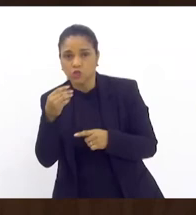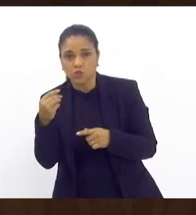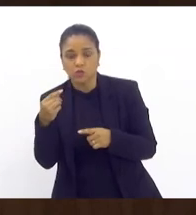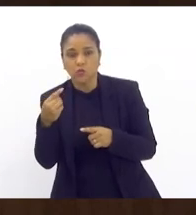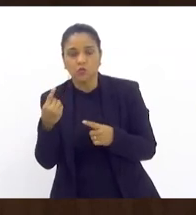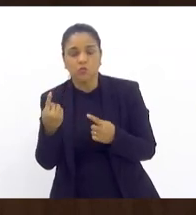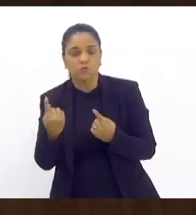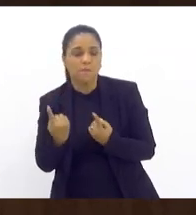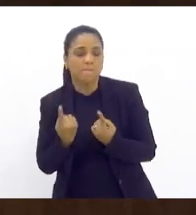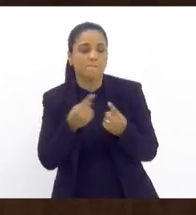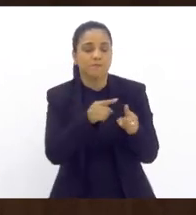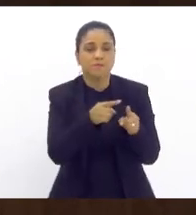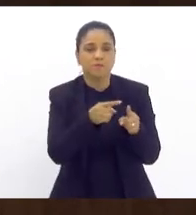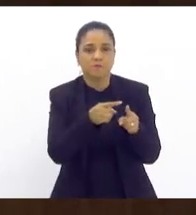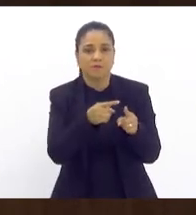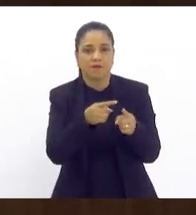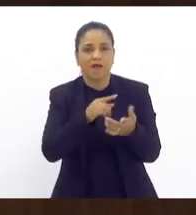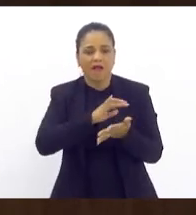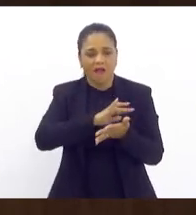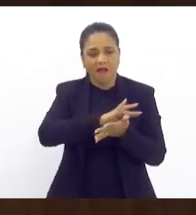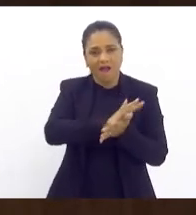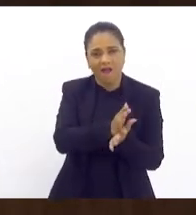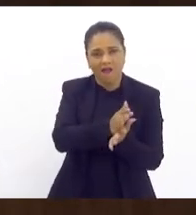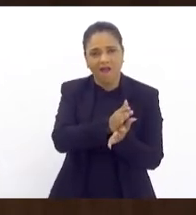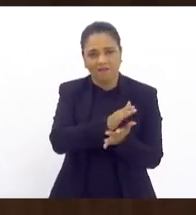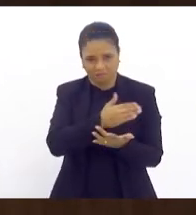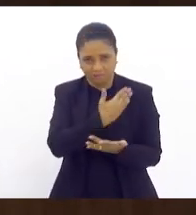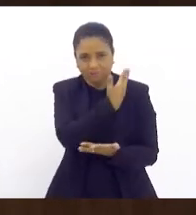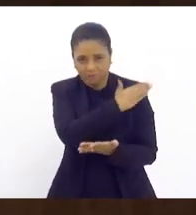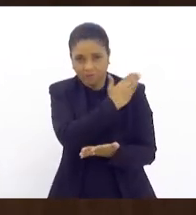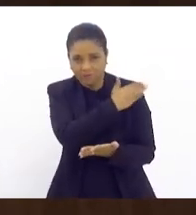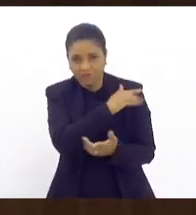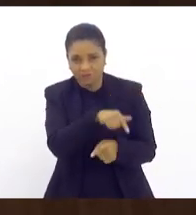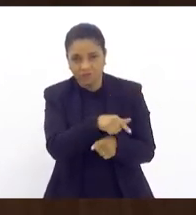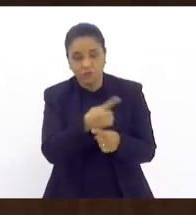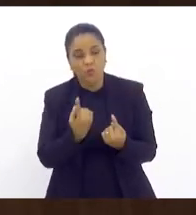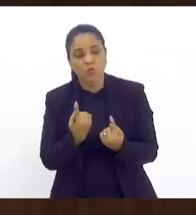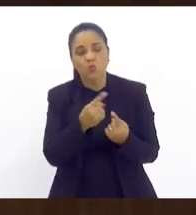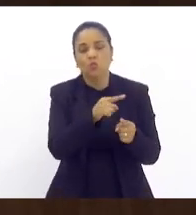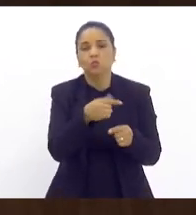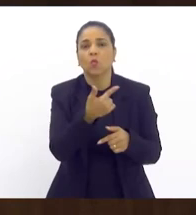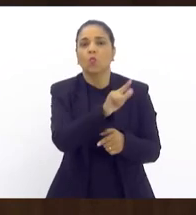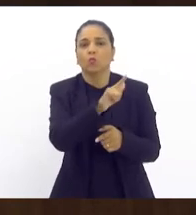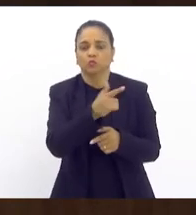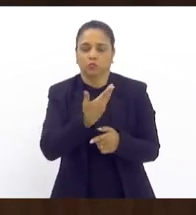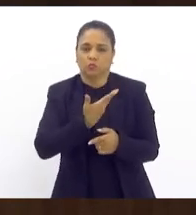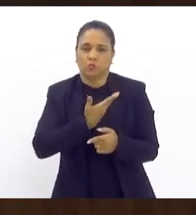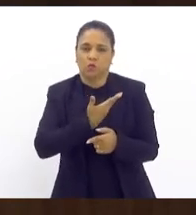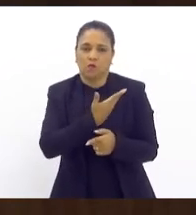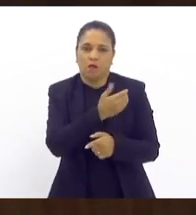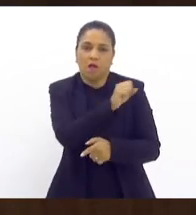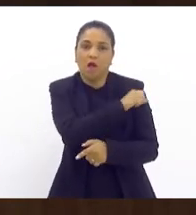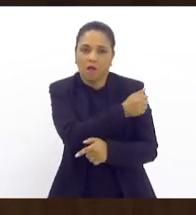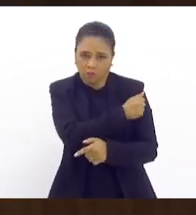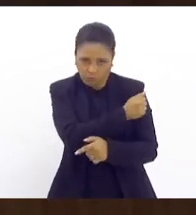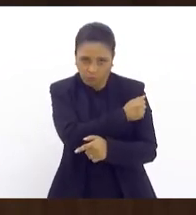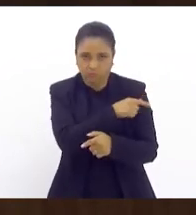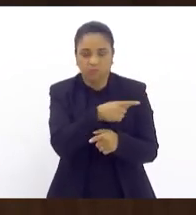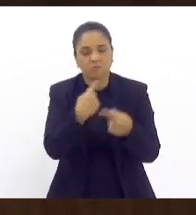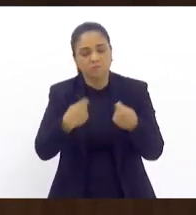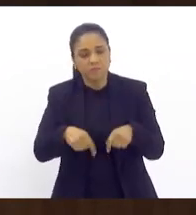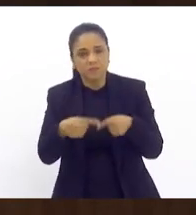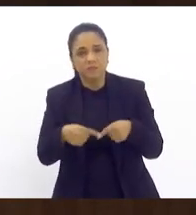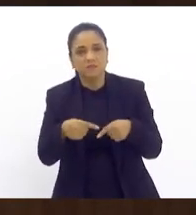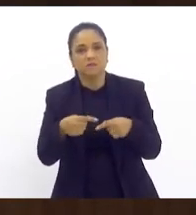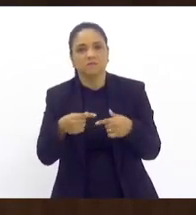aluno da escola e por isso acho que a gente tem que fortalecer a mediação dos conflitos nas escolas porque